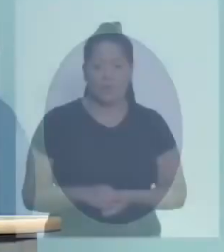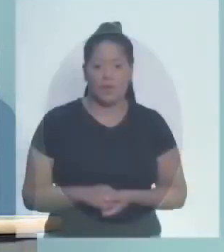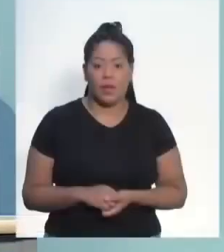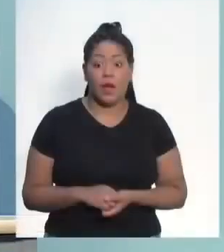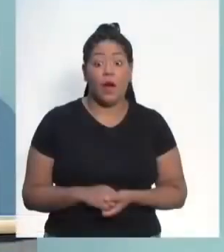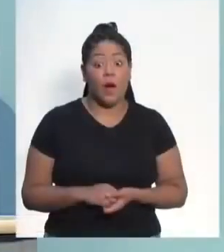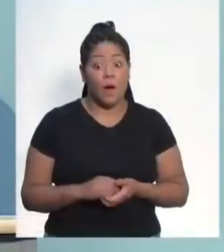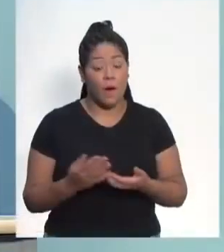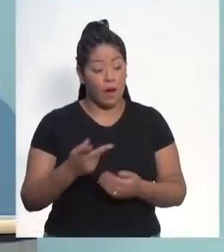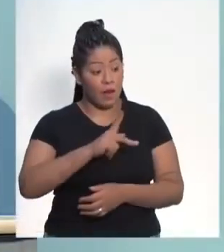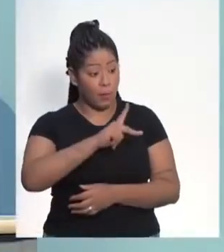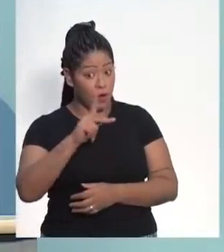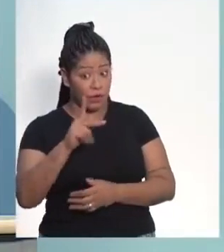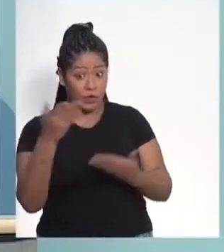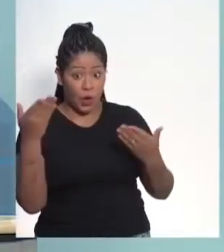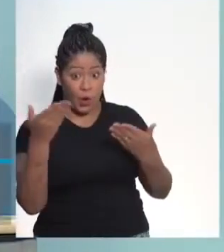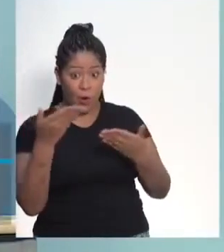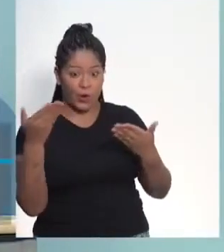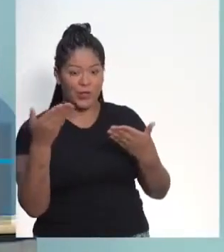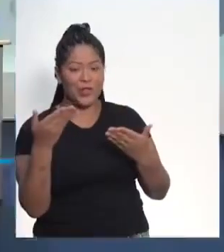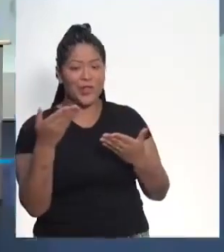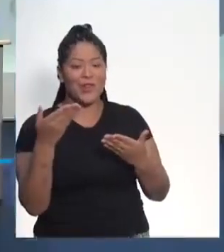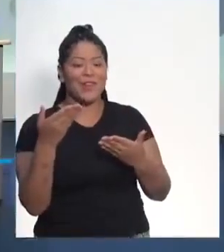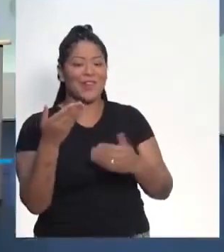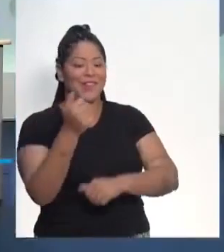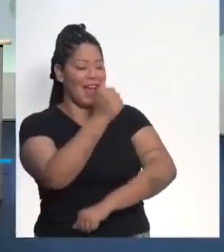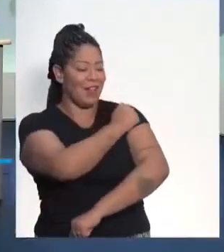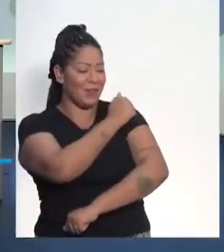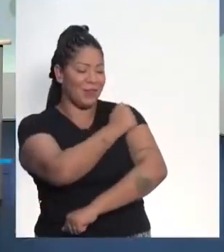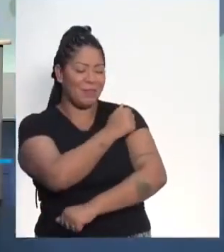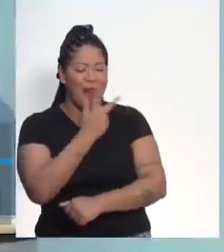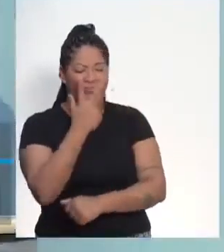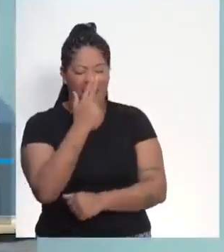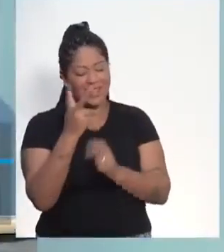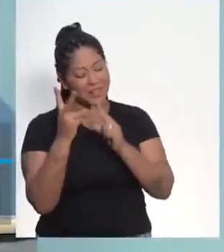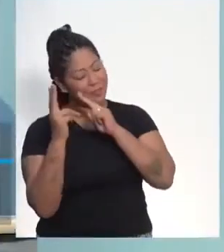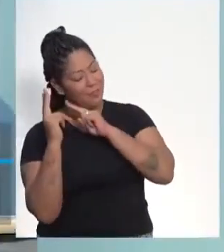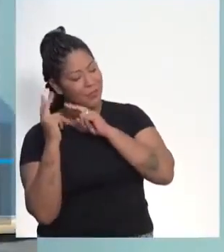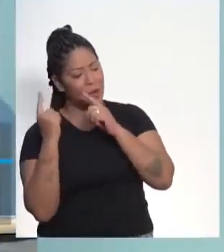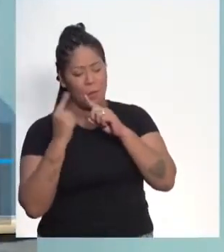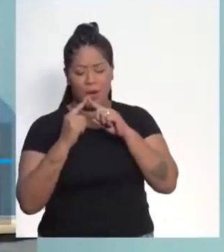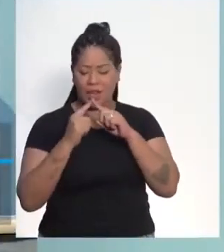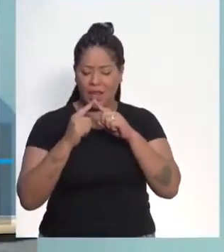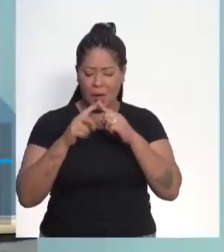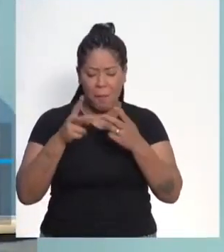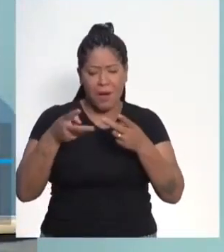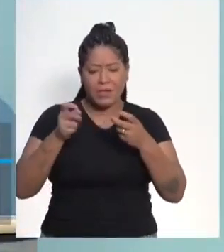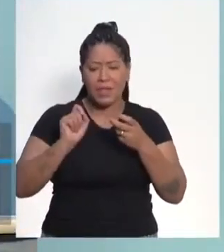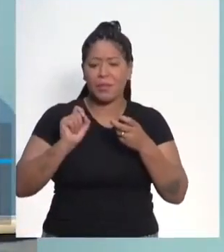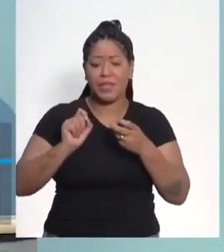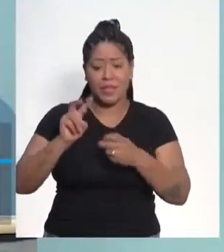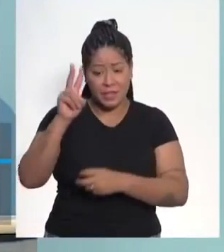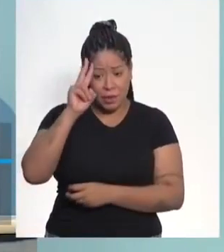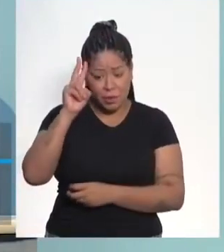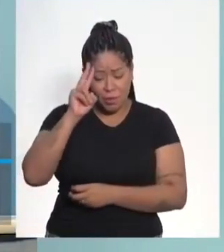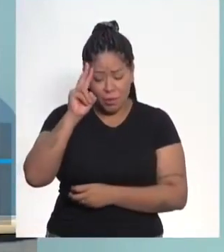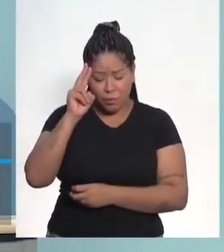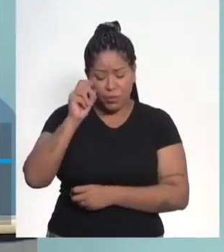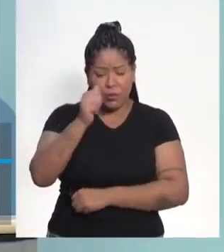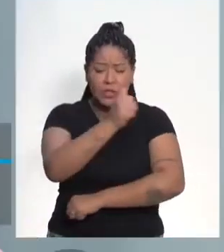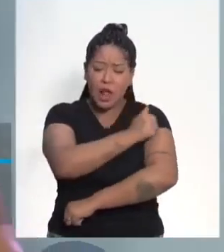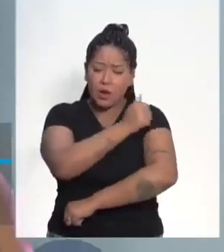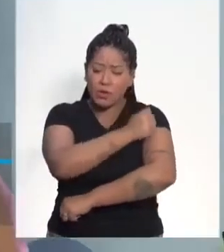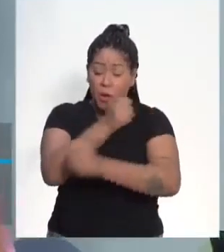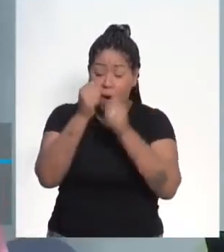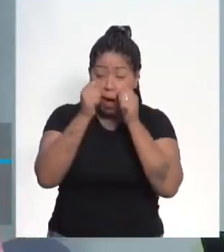Olha, Osmar, eu acho que hoje o povo está meio dormindo. Sério? Normalmente eles estão bem acordados de segunda-feira, mas eu acho que está meio dormindo. Eu não